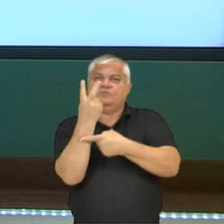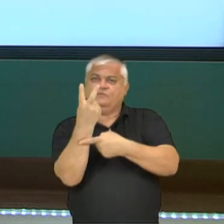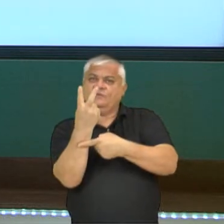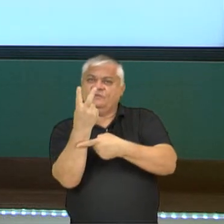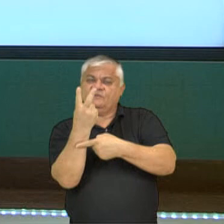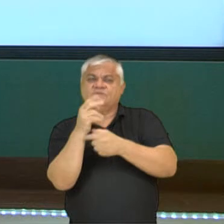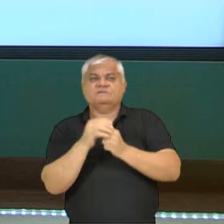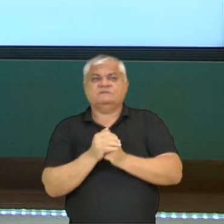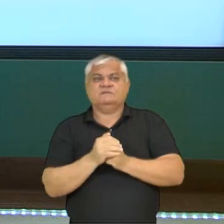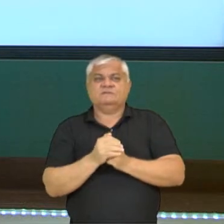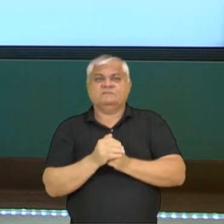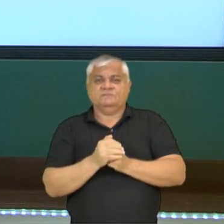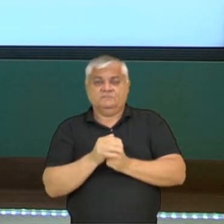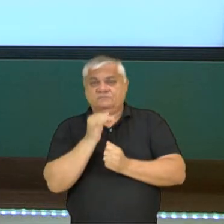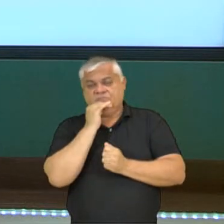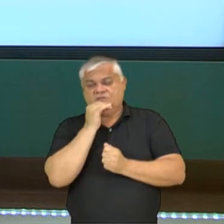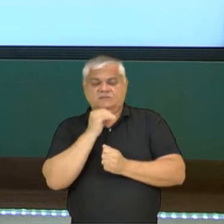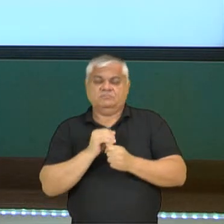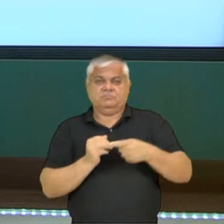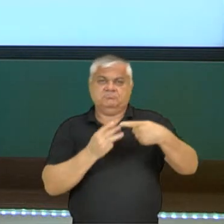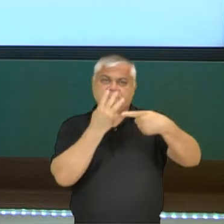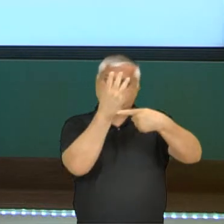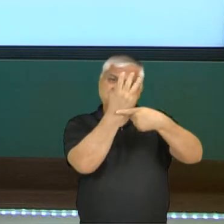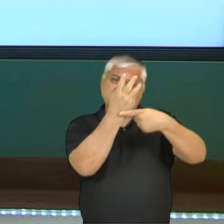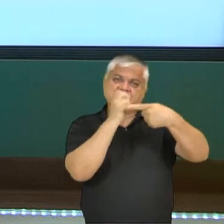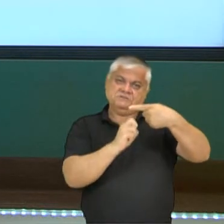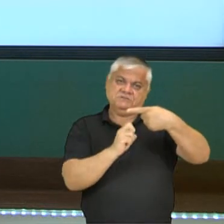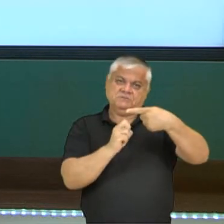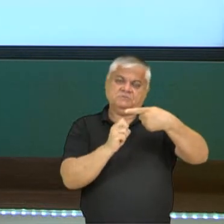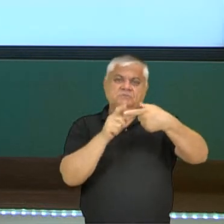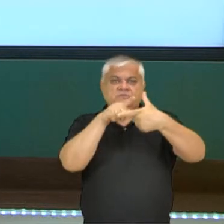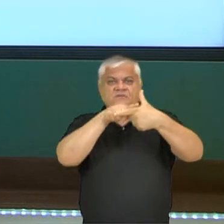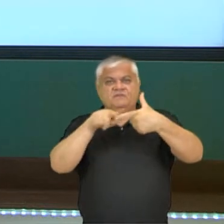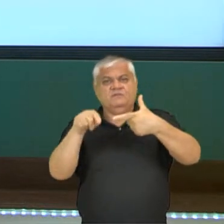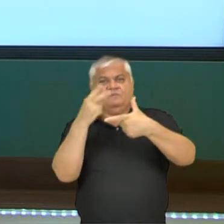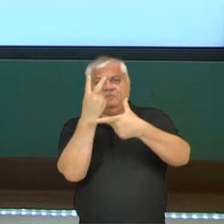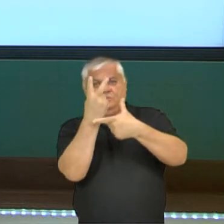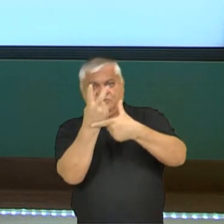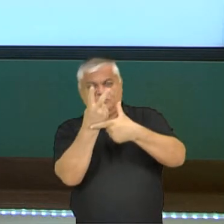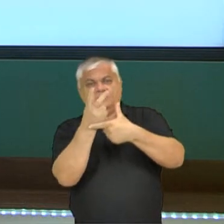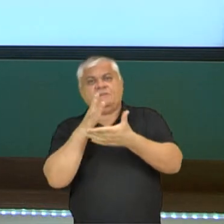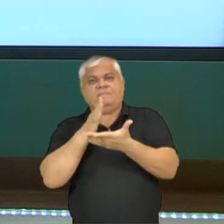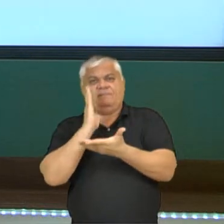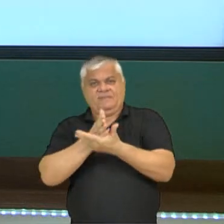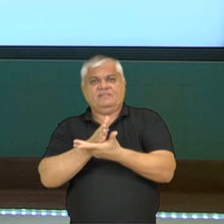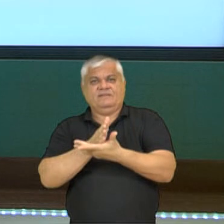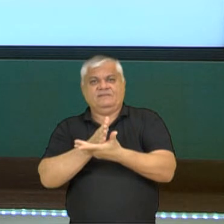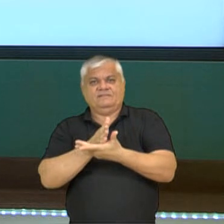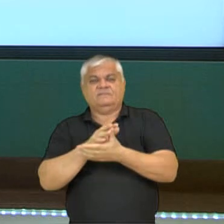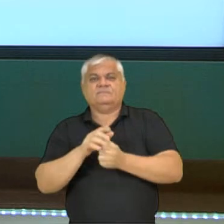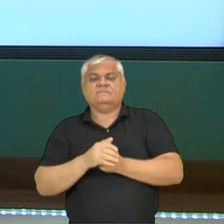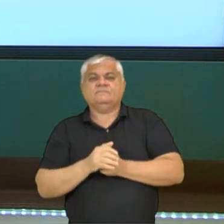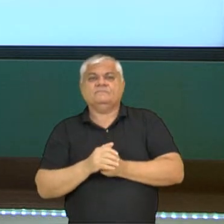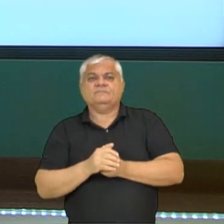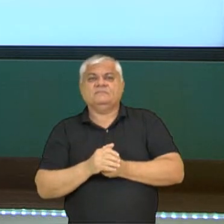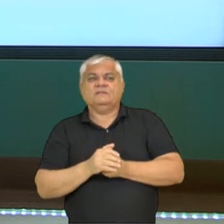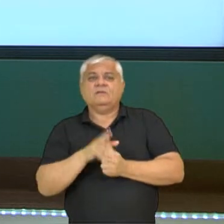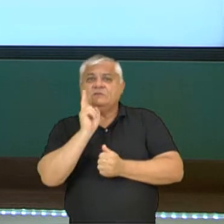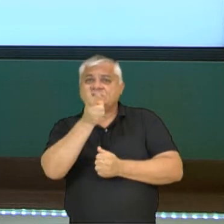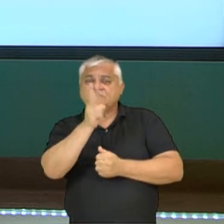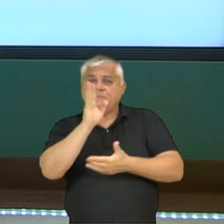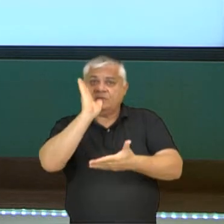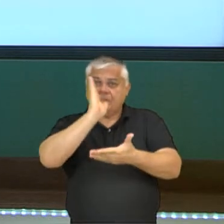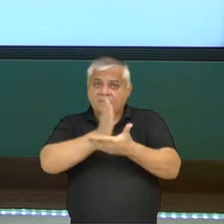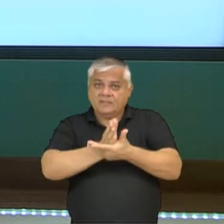certo? Quando eu divido um valor por 2, é porque eu estou dividindo pela metade. Então, fazendo a